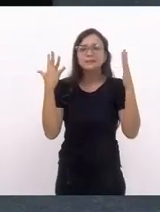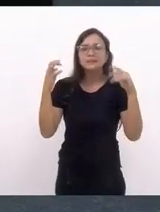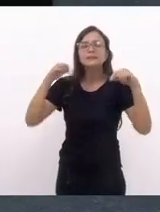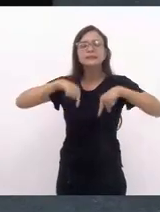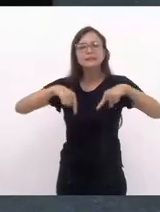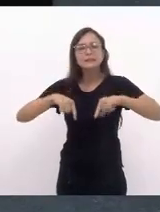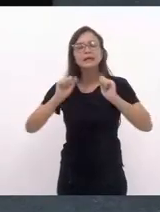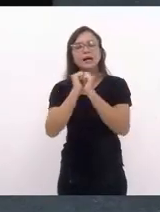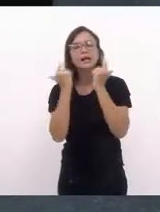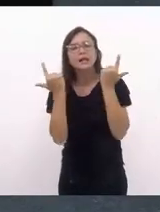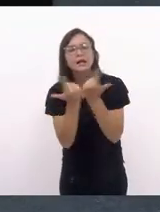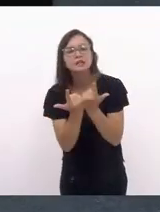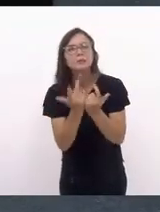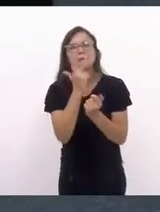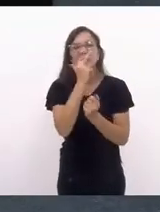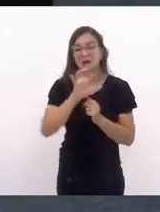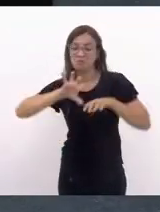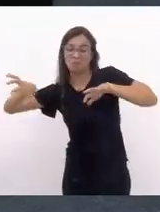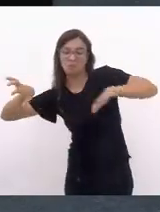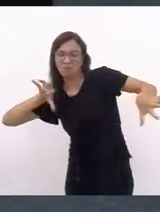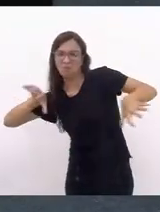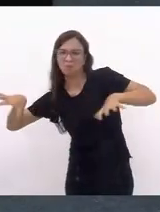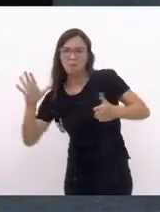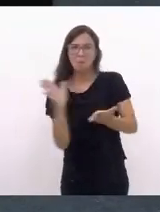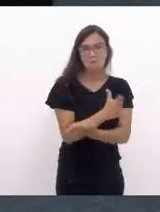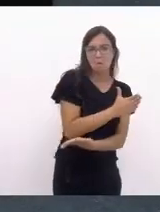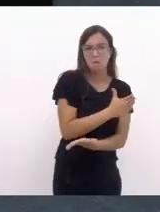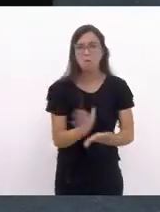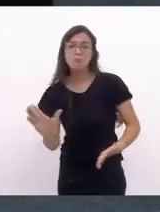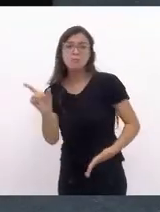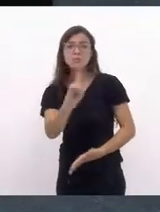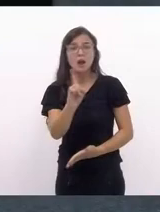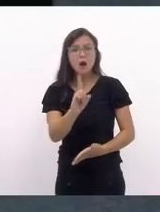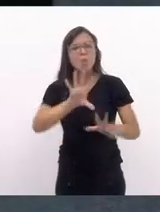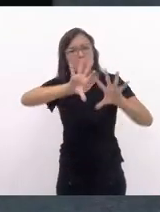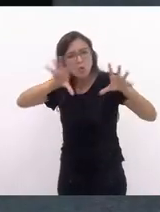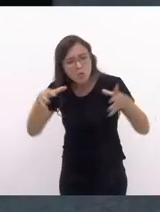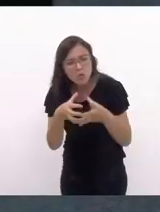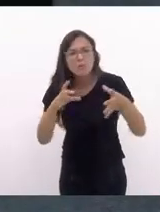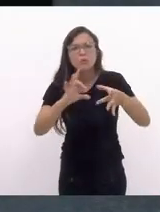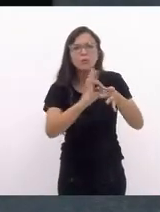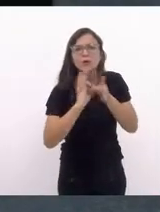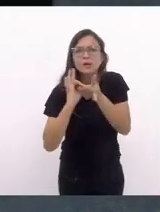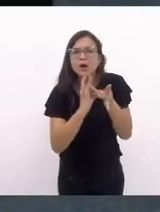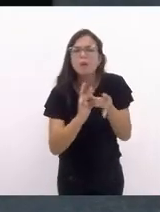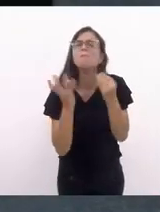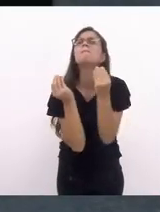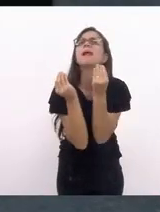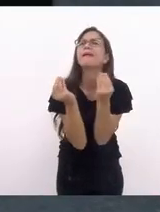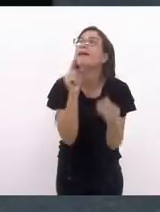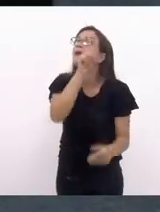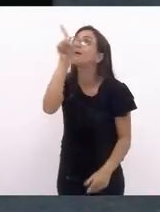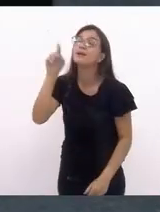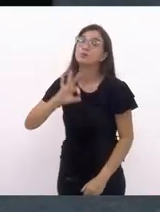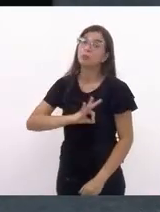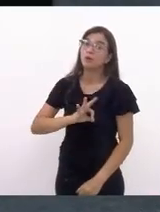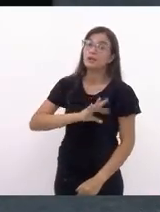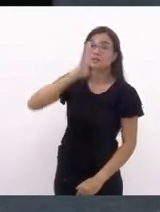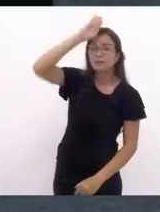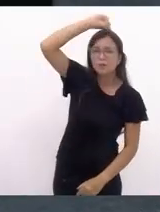hoje aqui não teve lado todos unidos por esse guerreiros que colocam a vida em risco eu